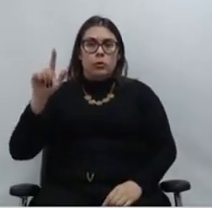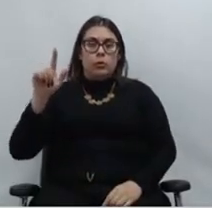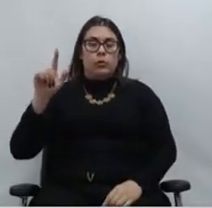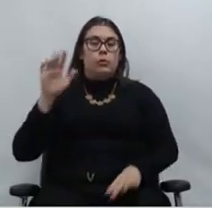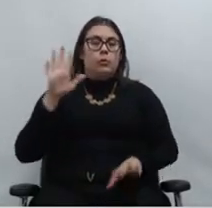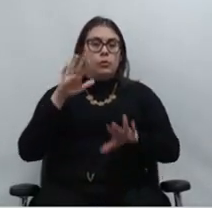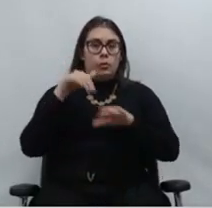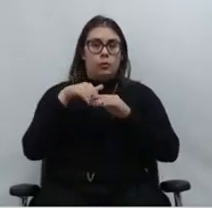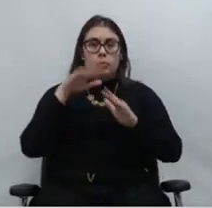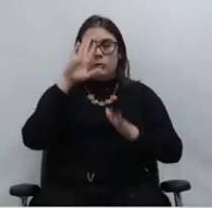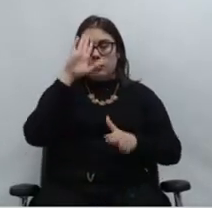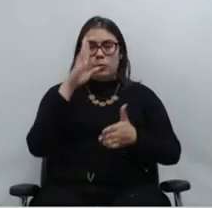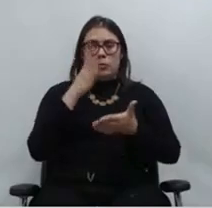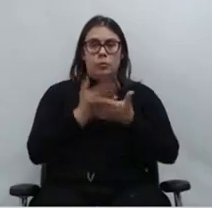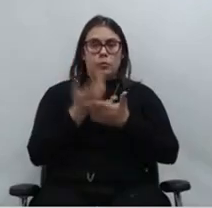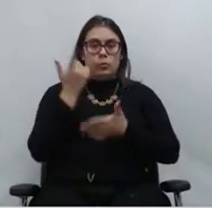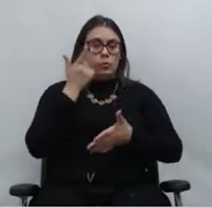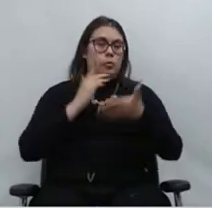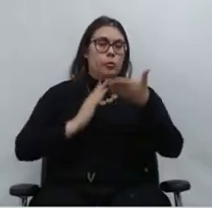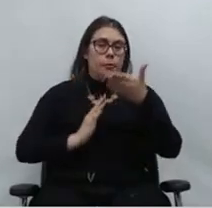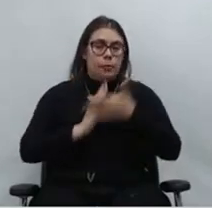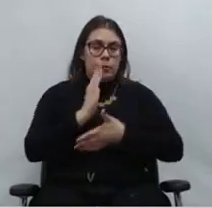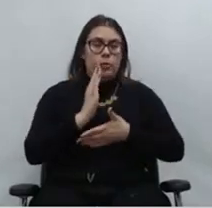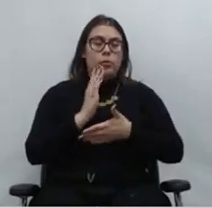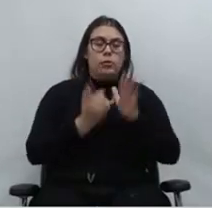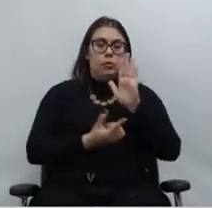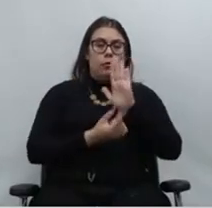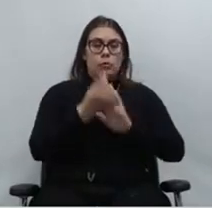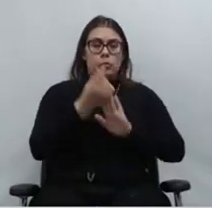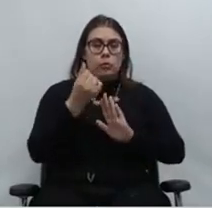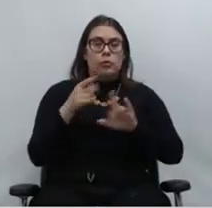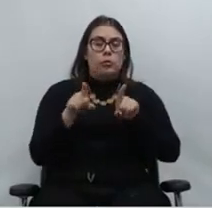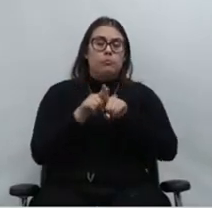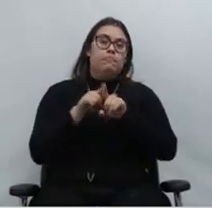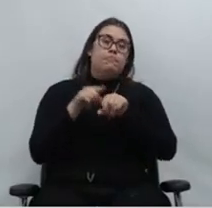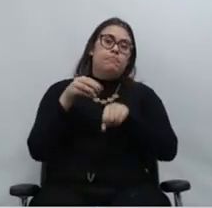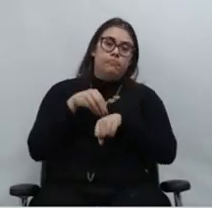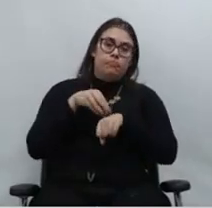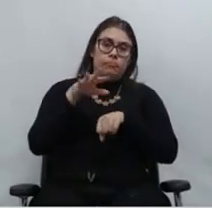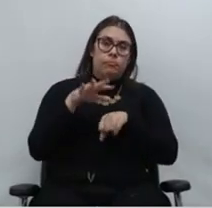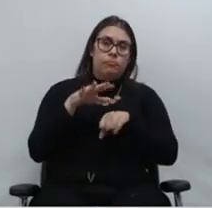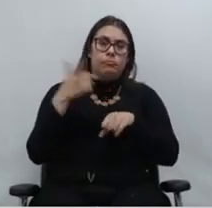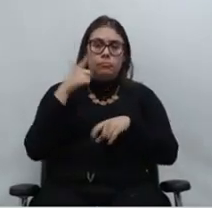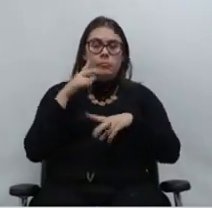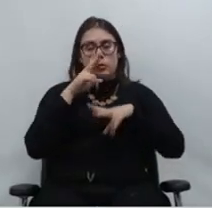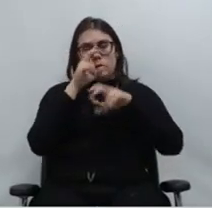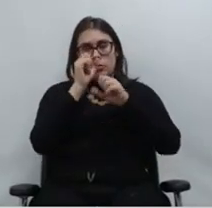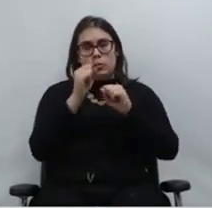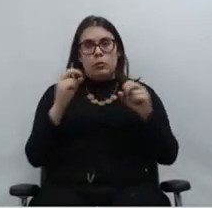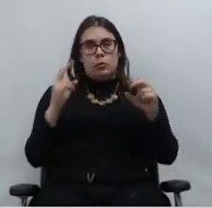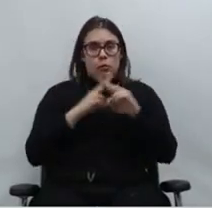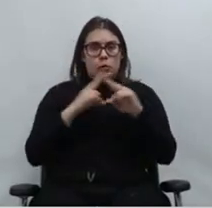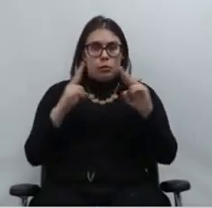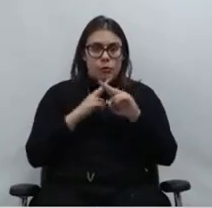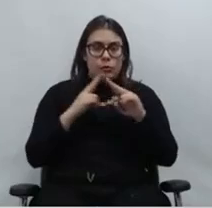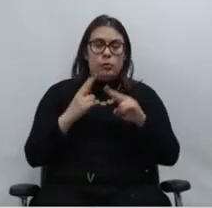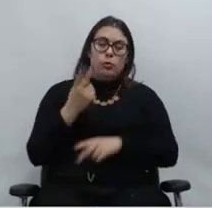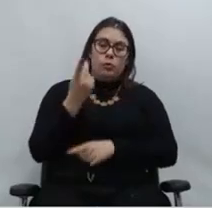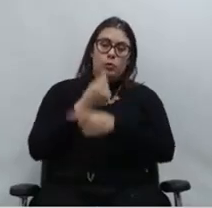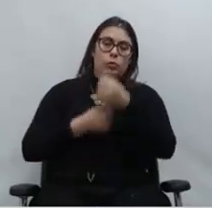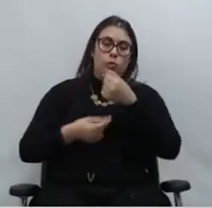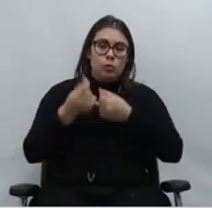desse voto de confiança pela aprovação da proposta orçamentária, as seguintes recomendações que reforçam a urgência de aprimoramento do círculo